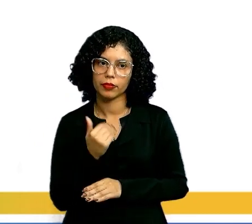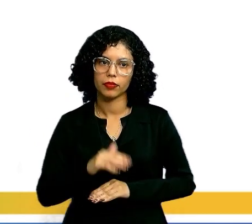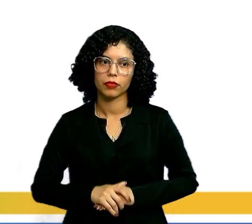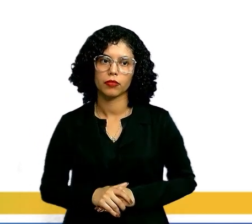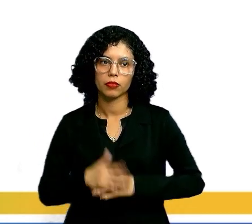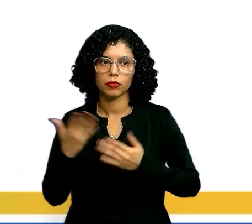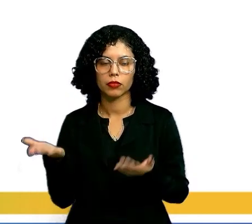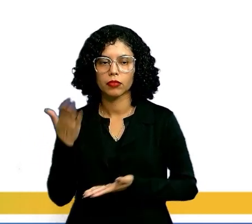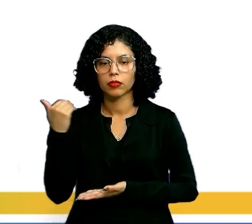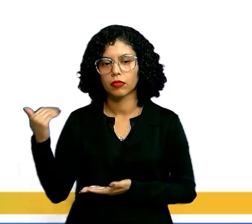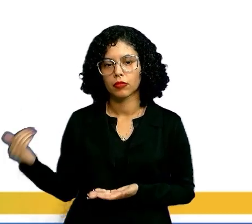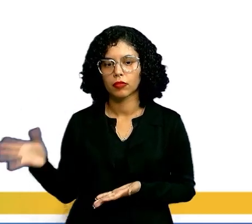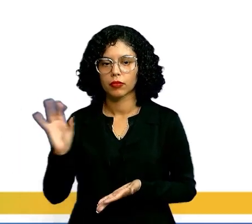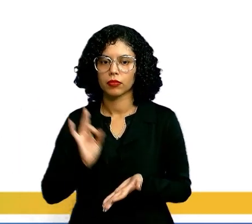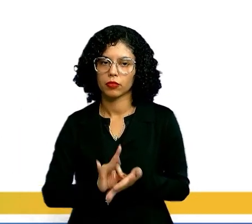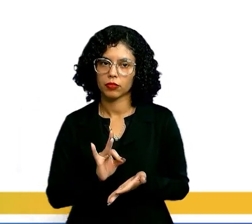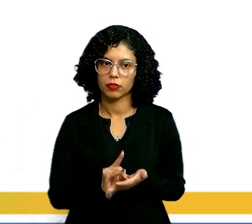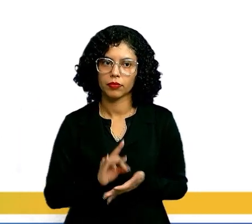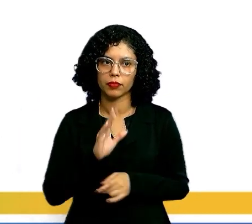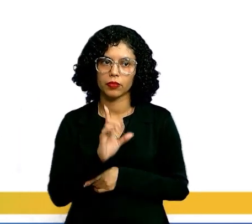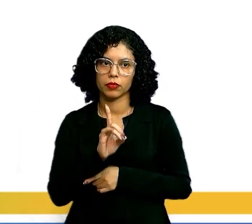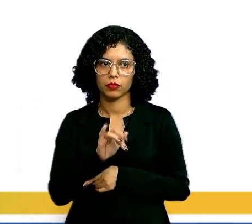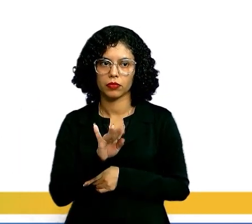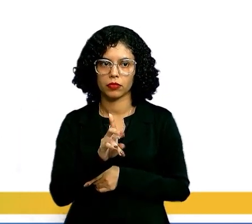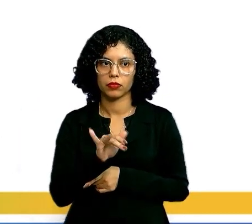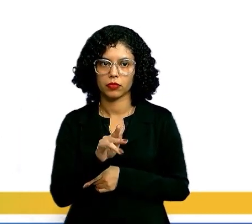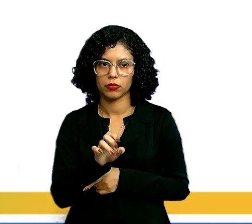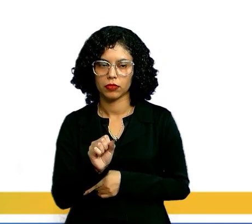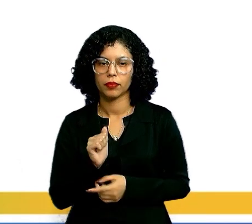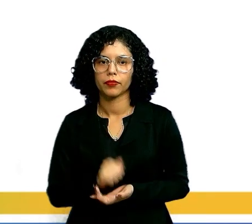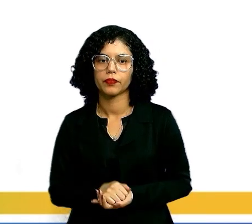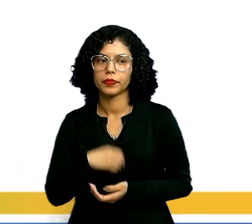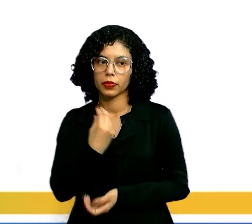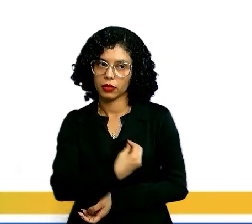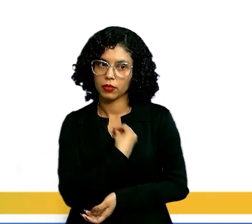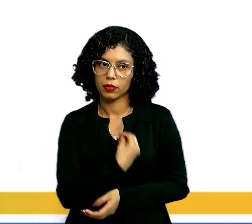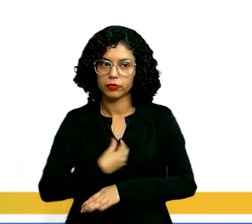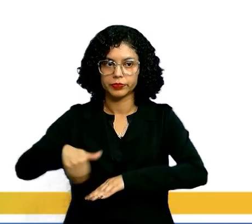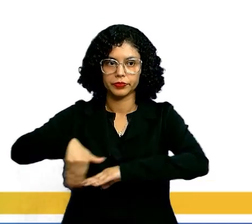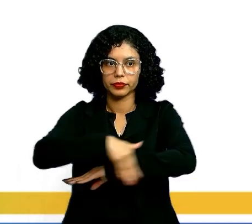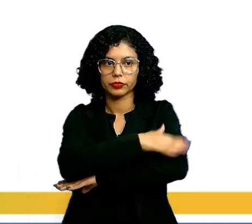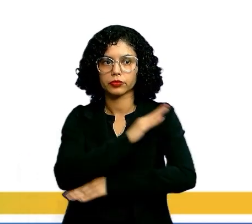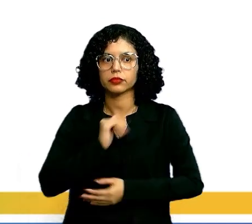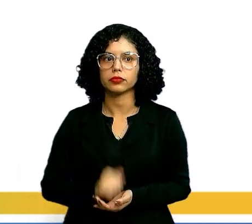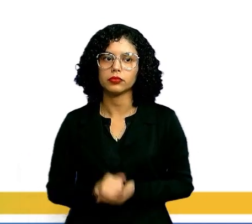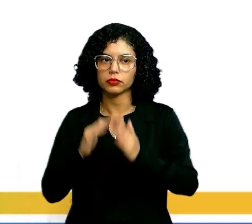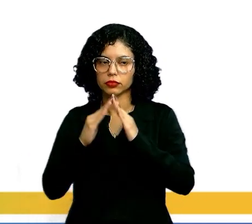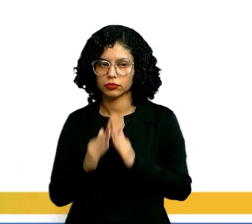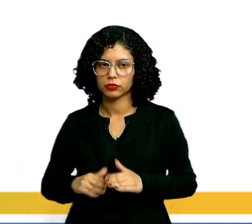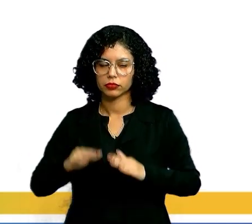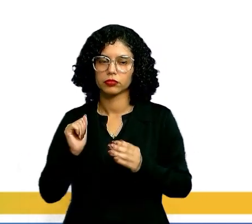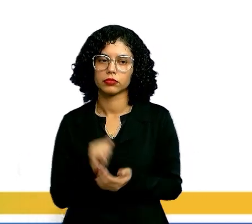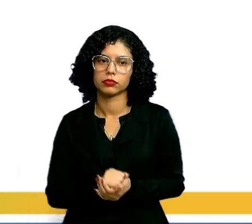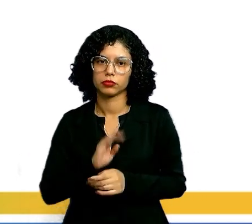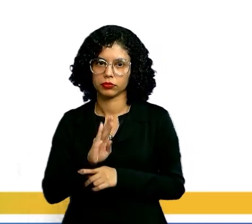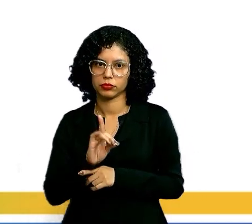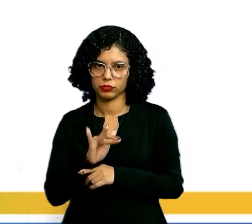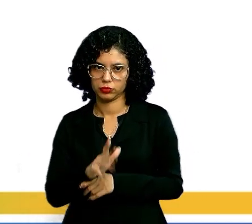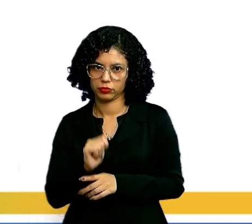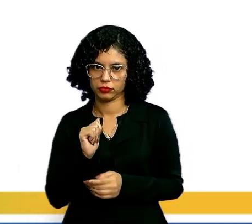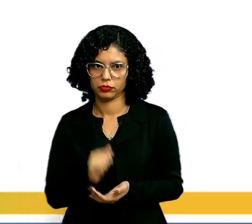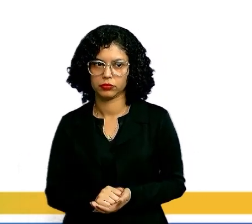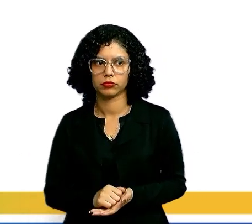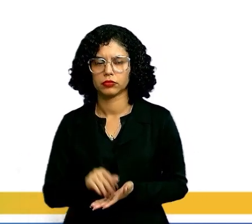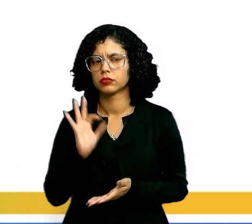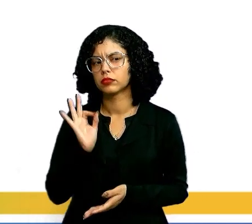então o mais famoso na verdade foi Dió de Sinope ele vivia nas ruas e se hospedava dentro de um barril